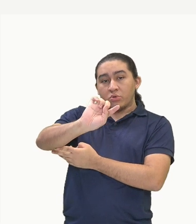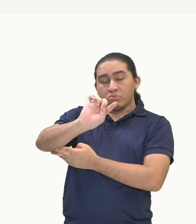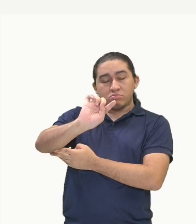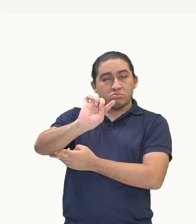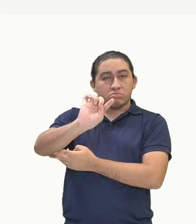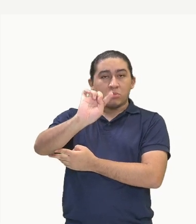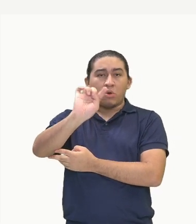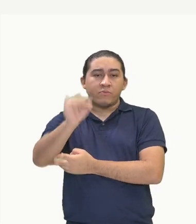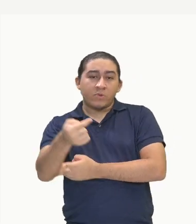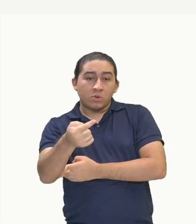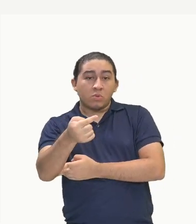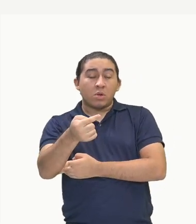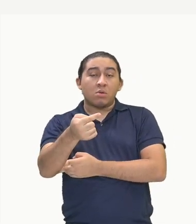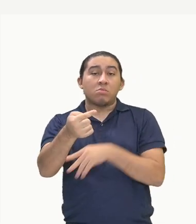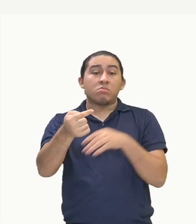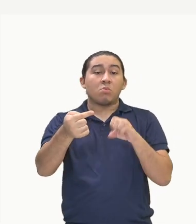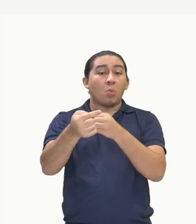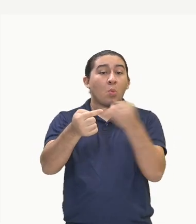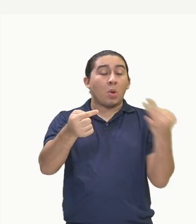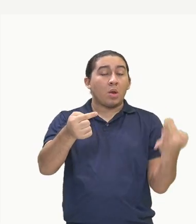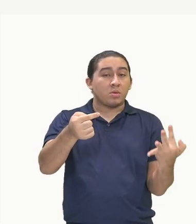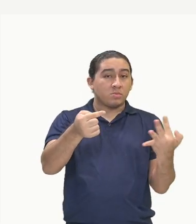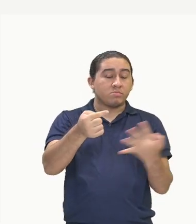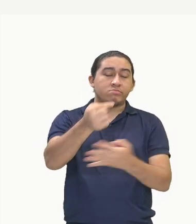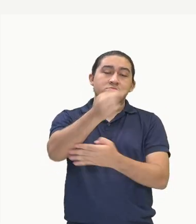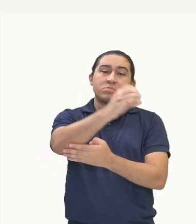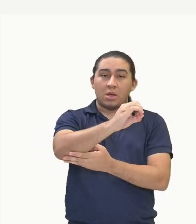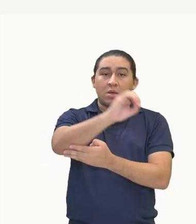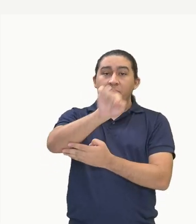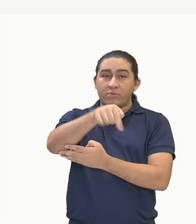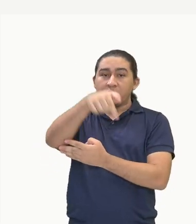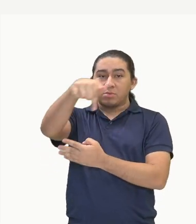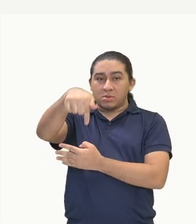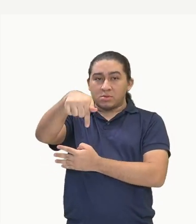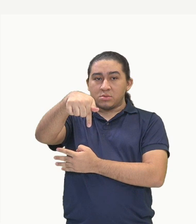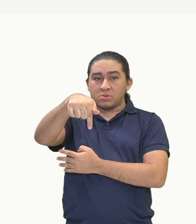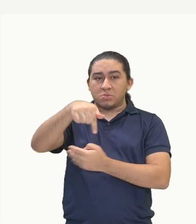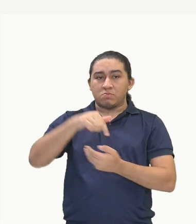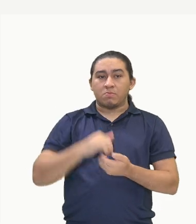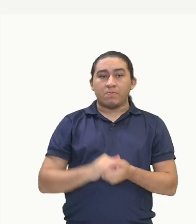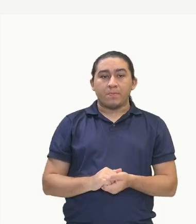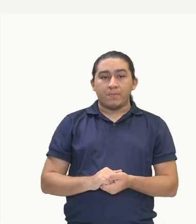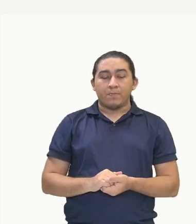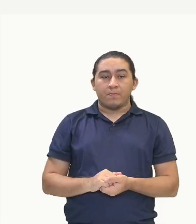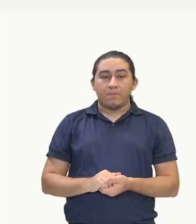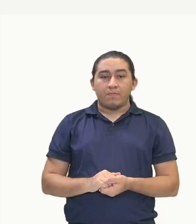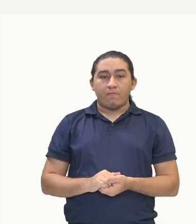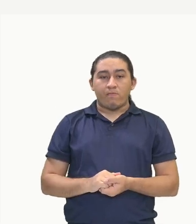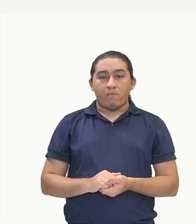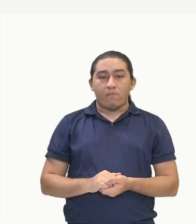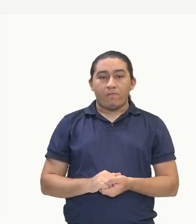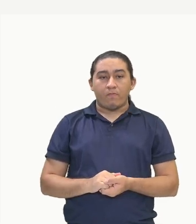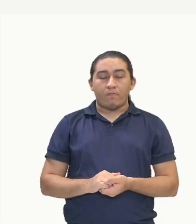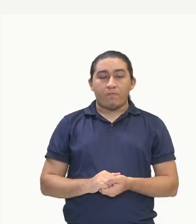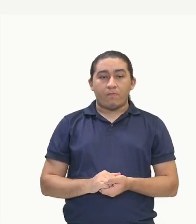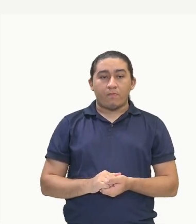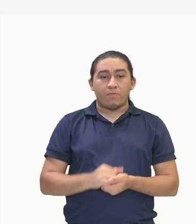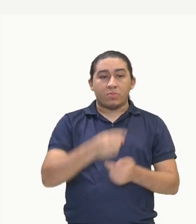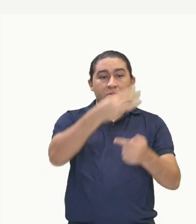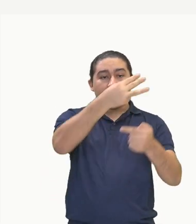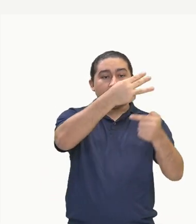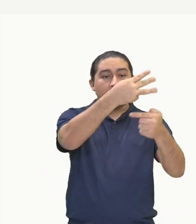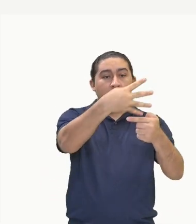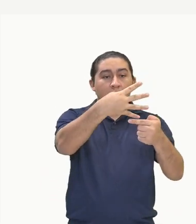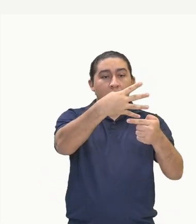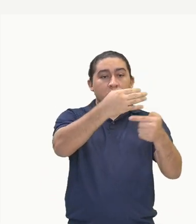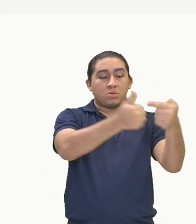uma casa. Então, a vírgula aqui acrescenta o zero. 7 décimos. 34 sobre 100,